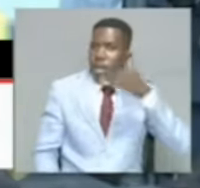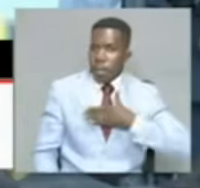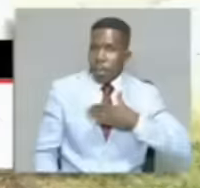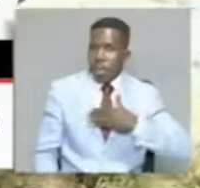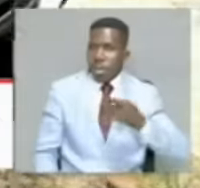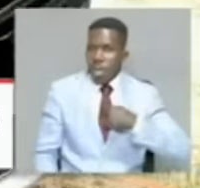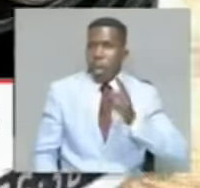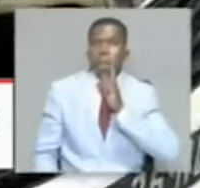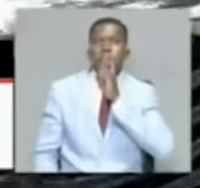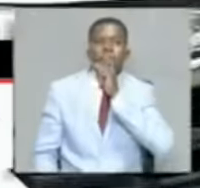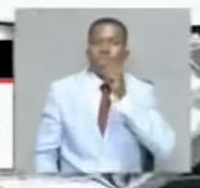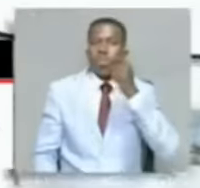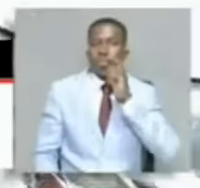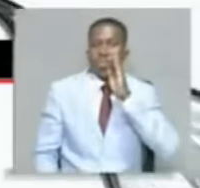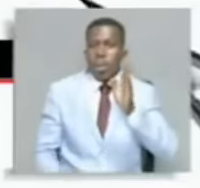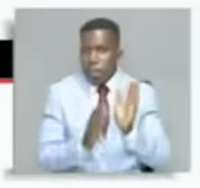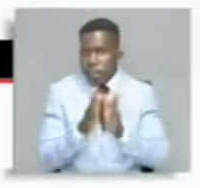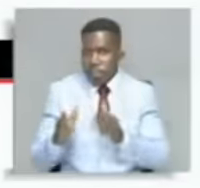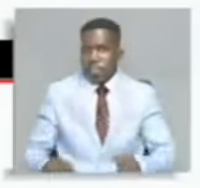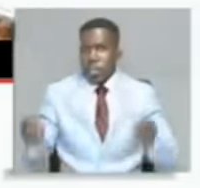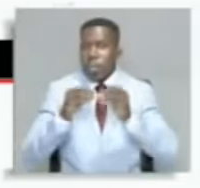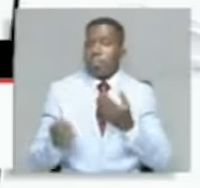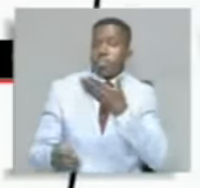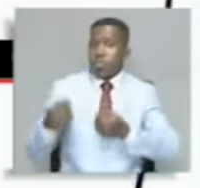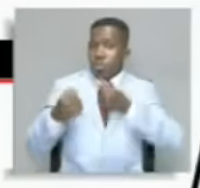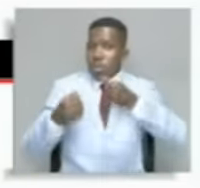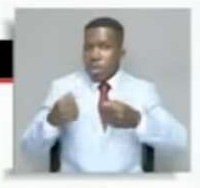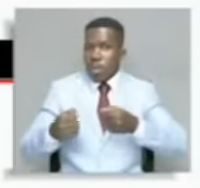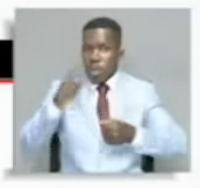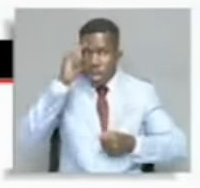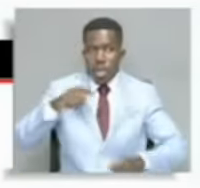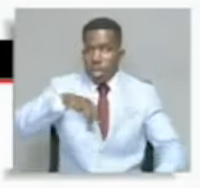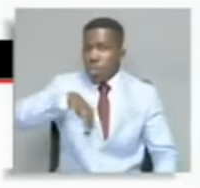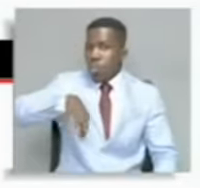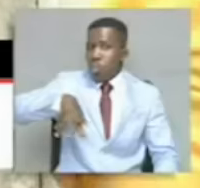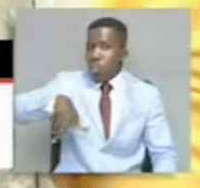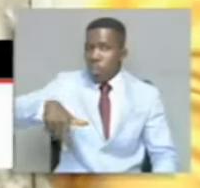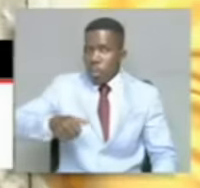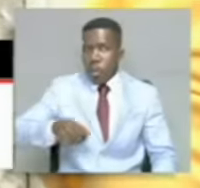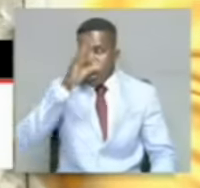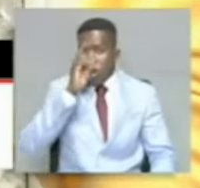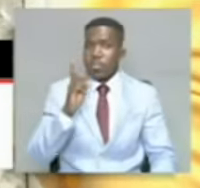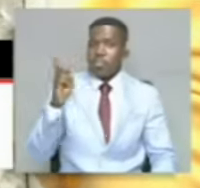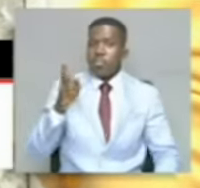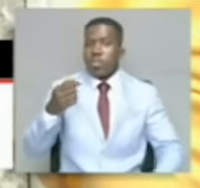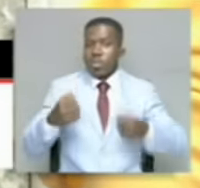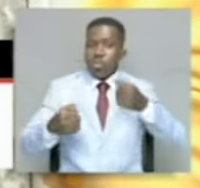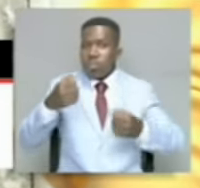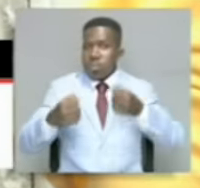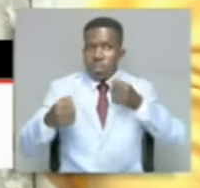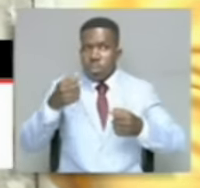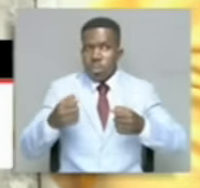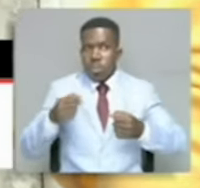pessoa a aparecer. Esta viatura de táxi por aplicativo foi usada num ato. Dirigida por este cidadão, tinha no banco